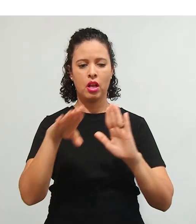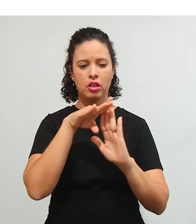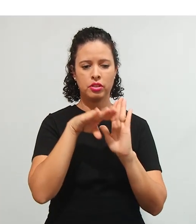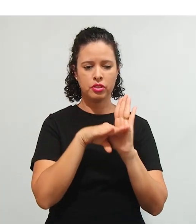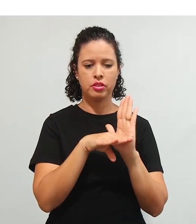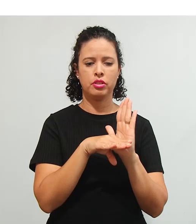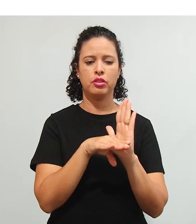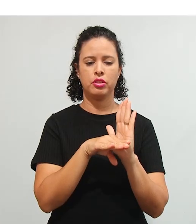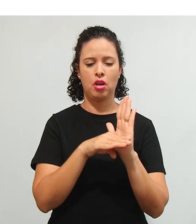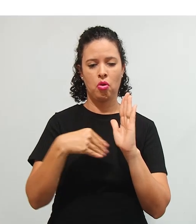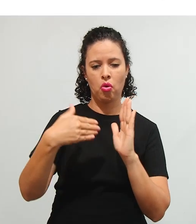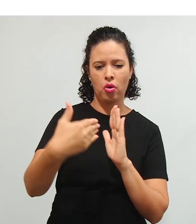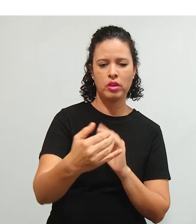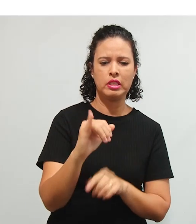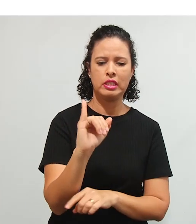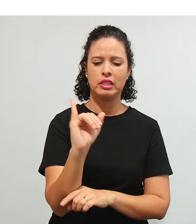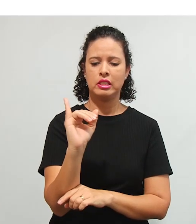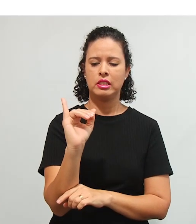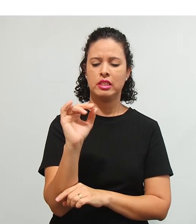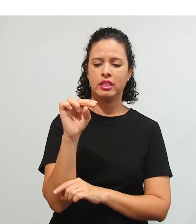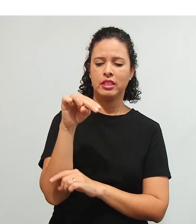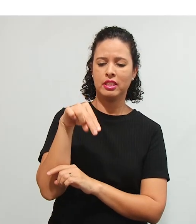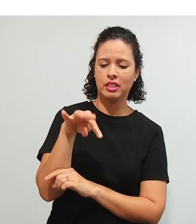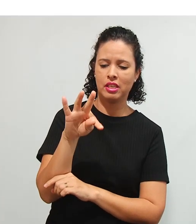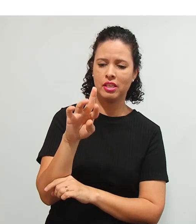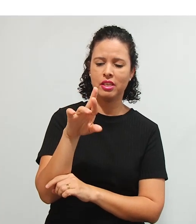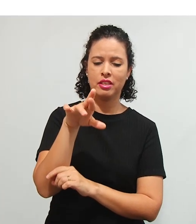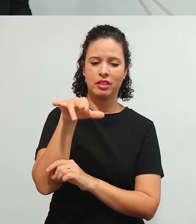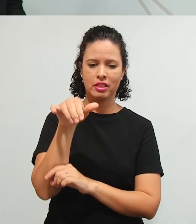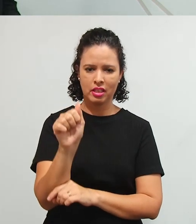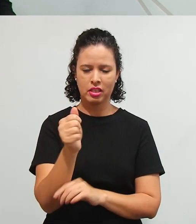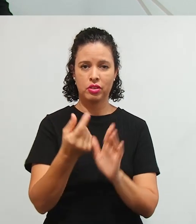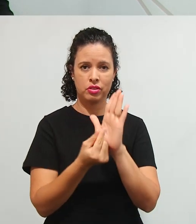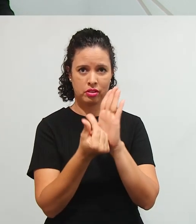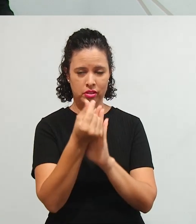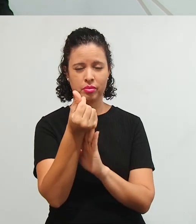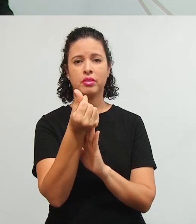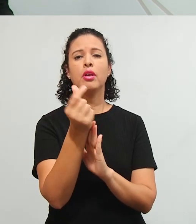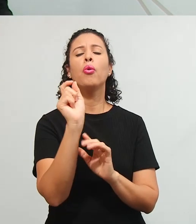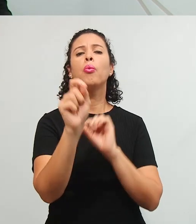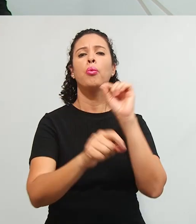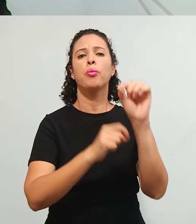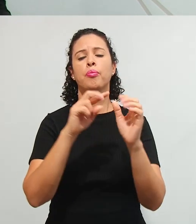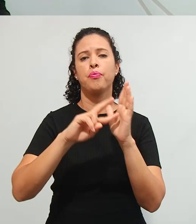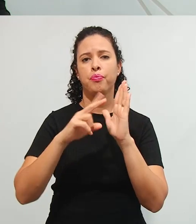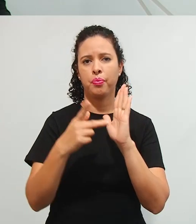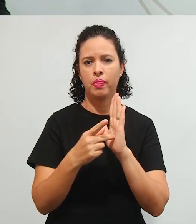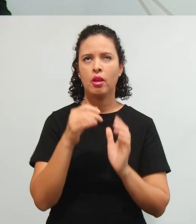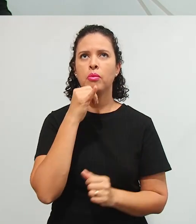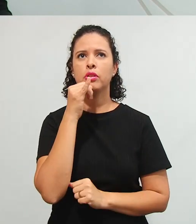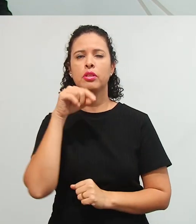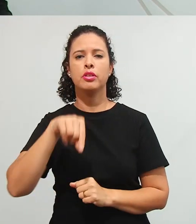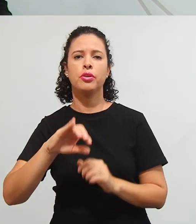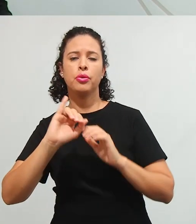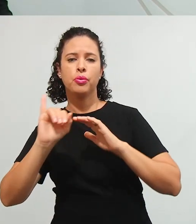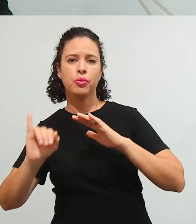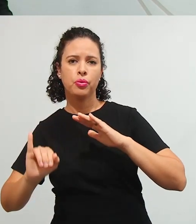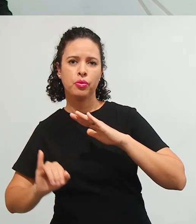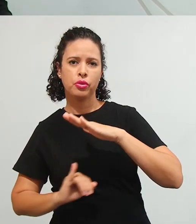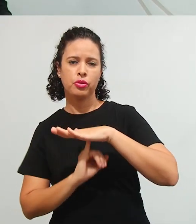intraorçamentárias. Então, o que são receitas correntes intraorçamentárias? Então, nós temos o Instituto